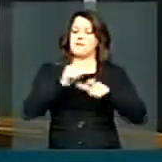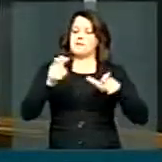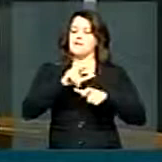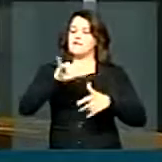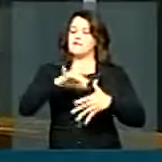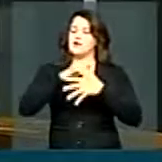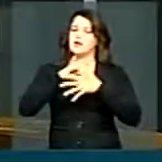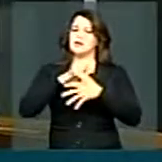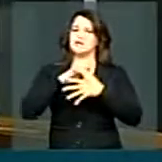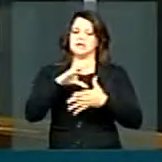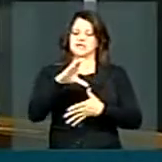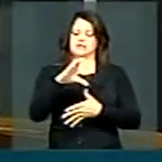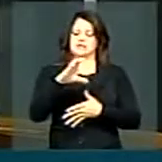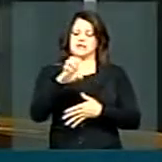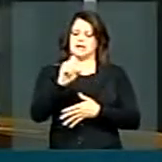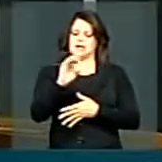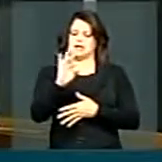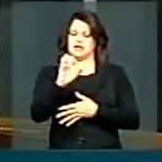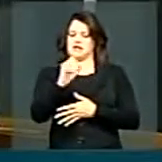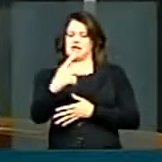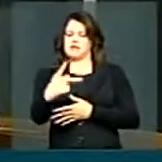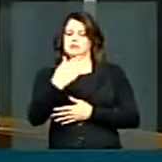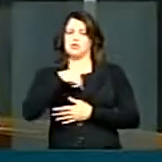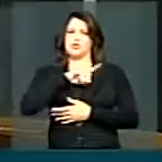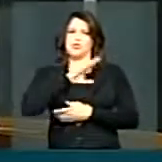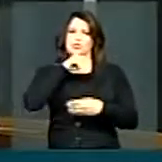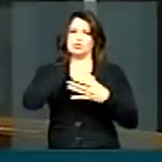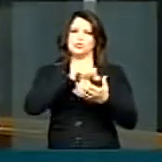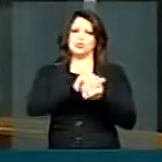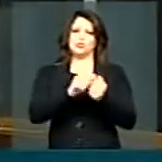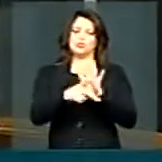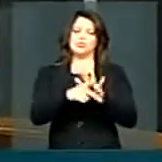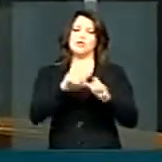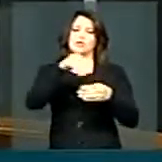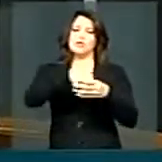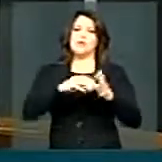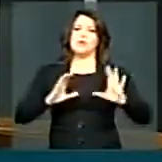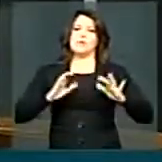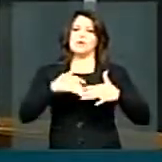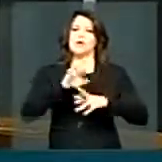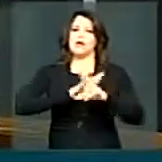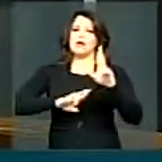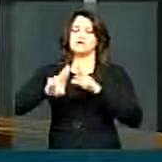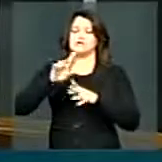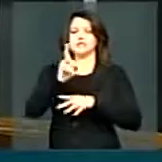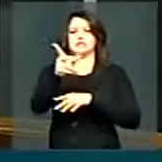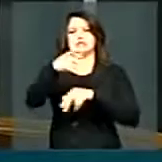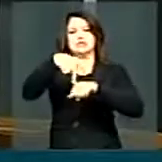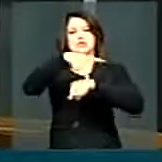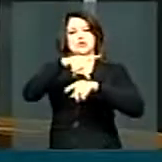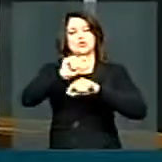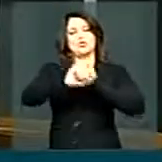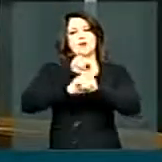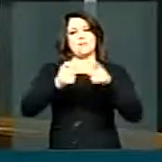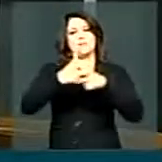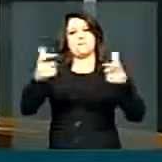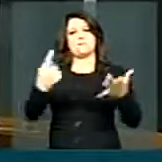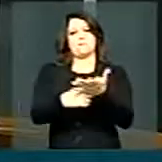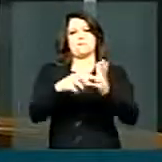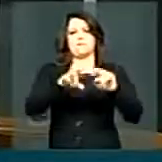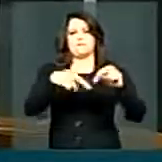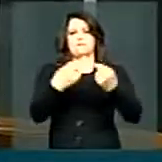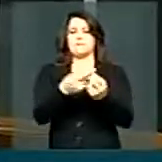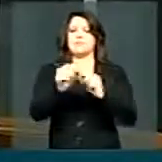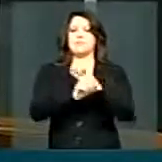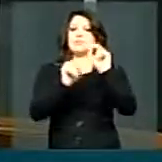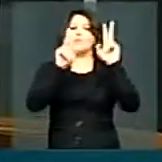lideradas pela CETASP, que eu presido, e também uma delas na Comissão de Relações Exteriores. A maioria dessas audiências públicas se